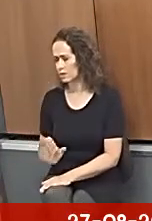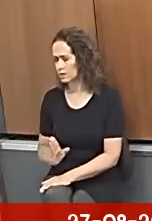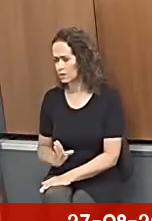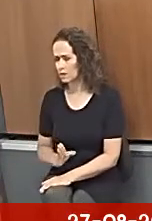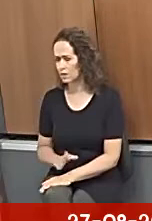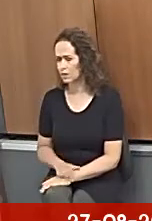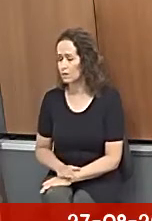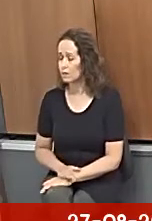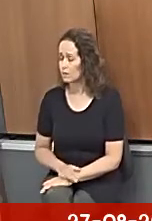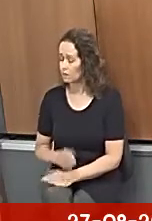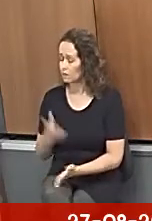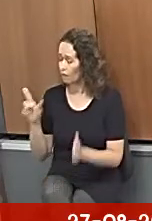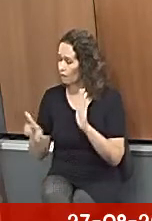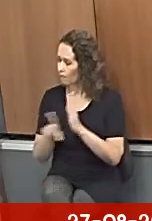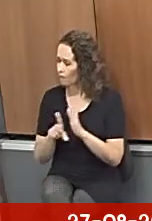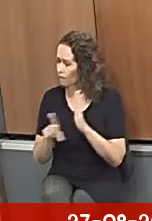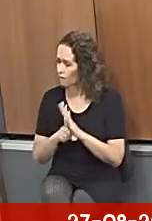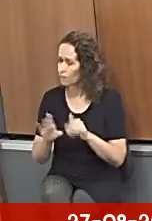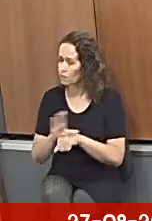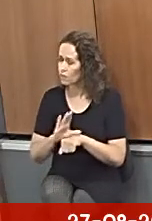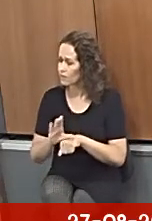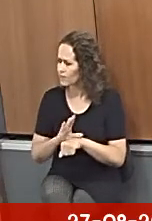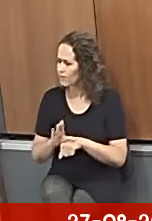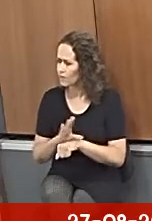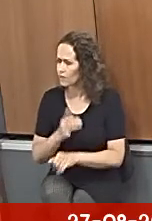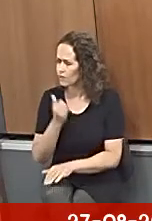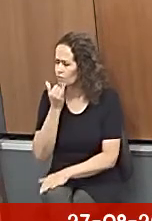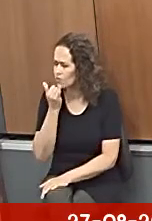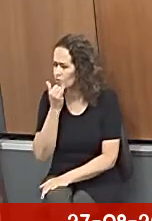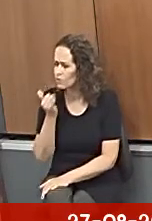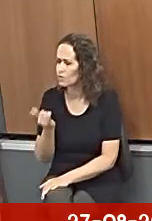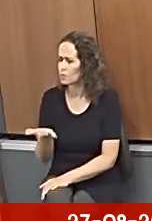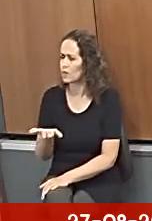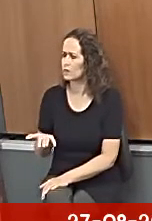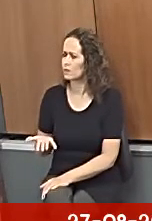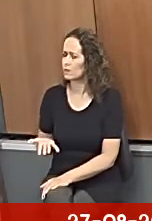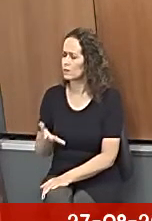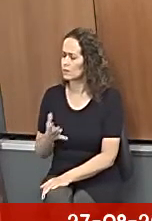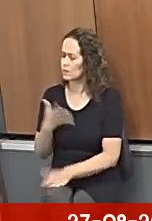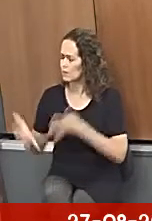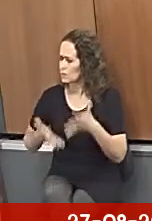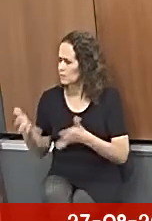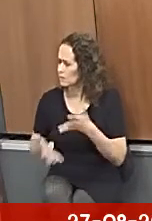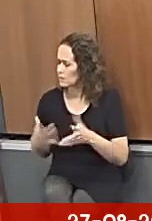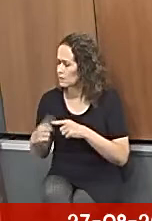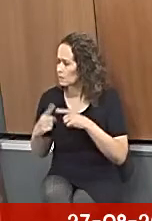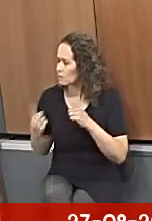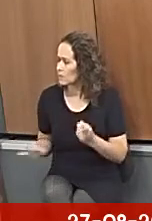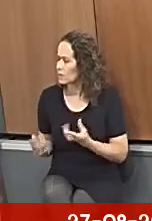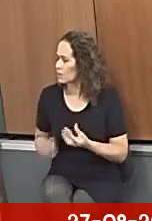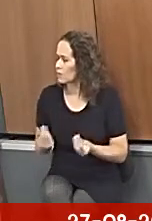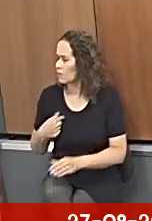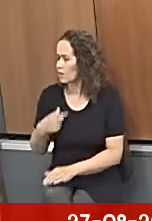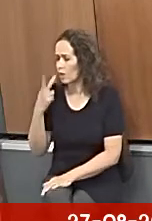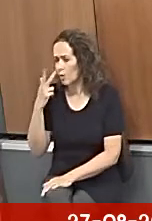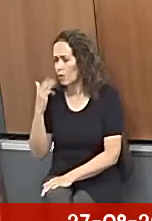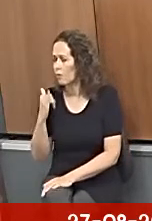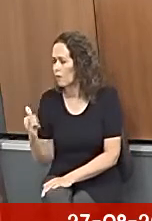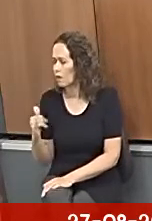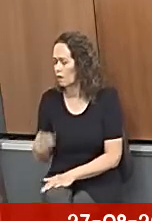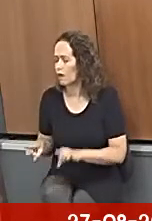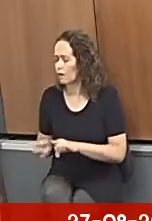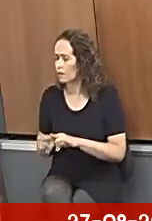norma constitucional desculpa falar um pouco é exaltado mas é isso entra na minha cabeça como pai como defensor